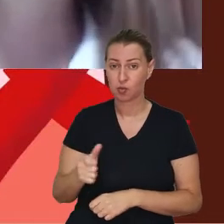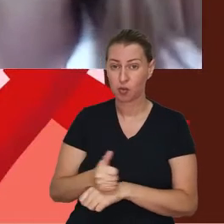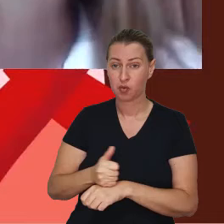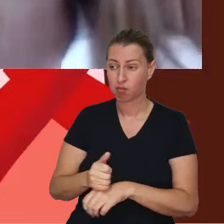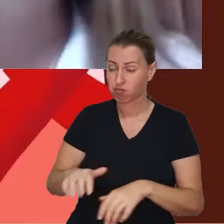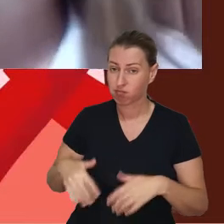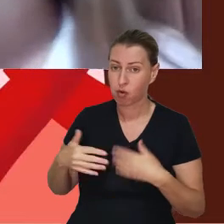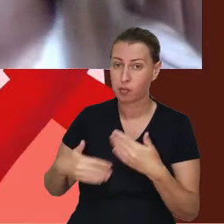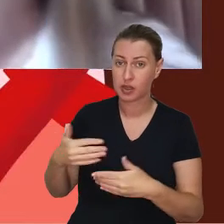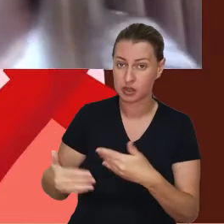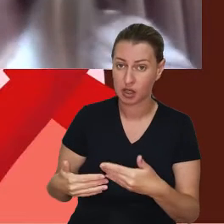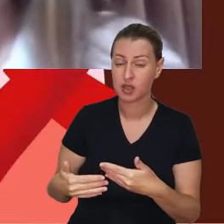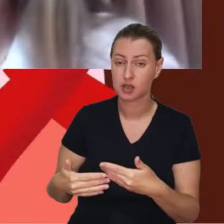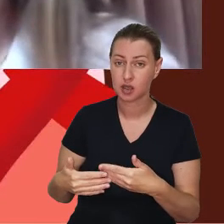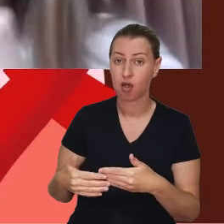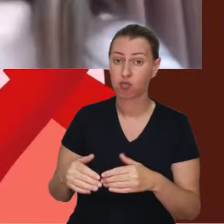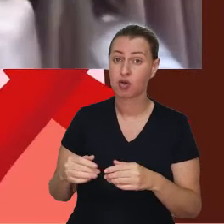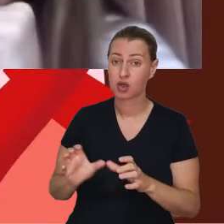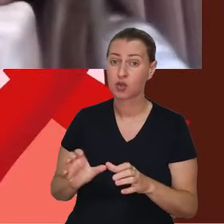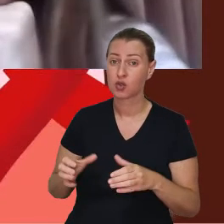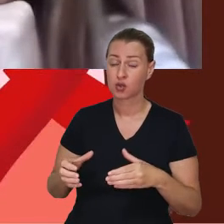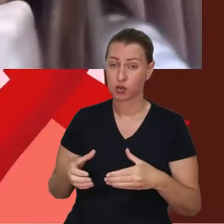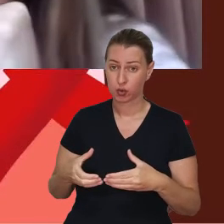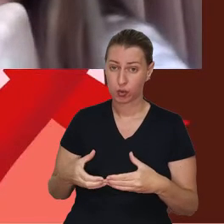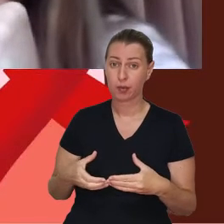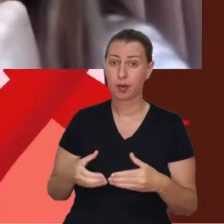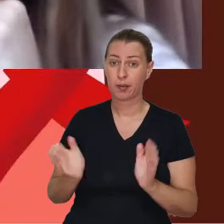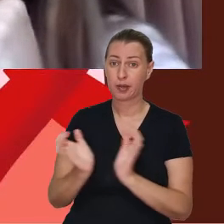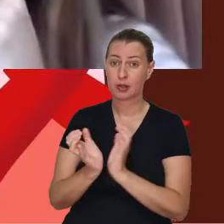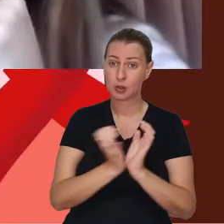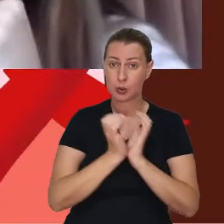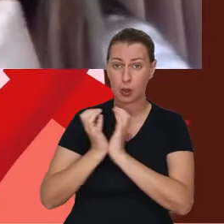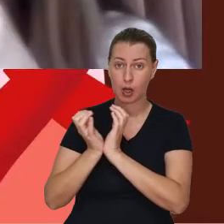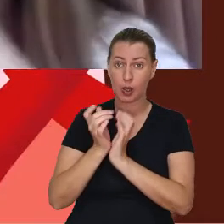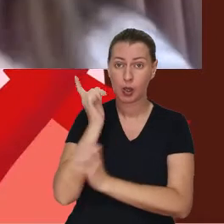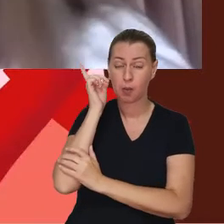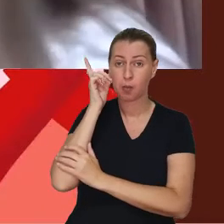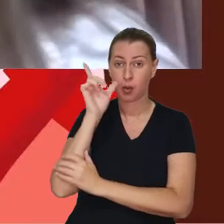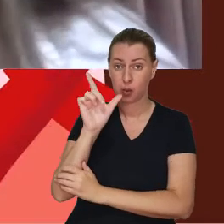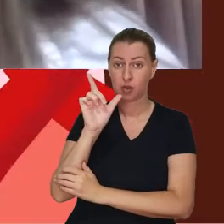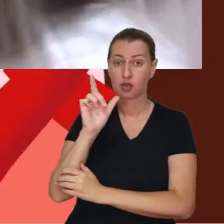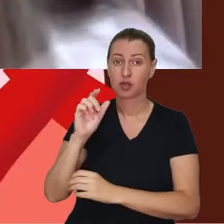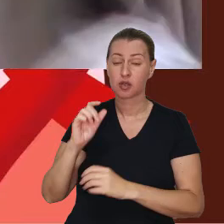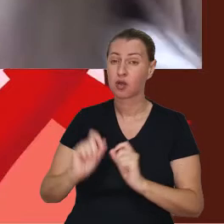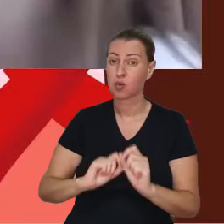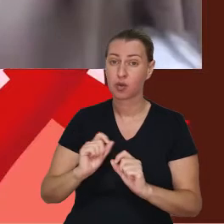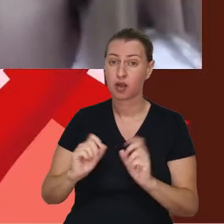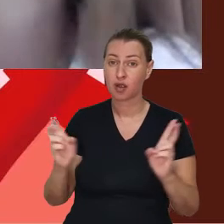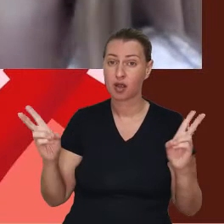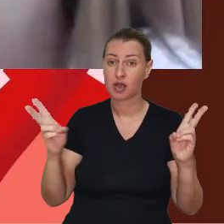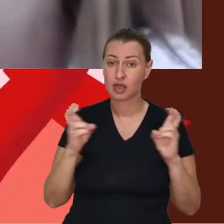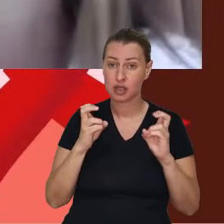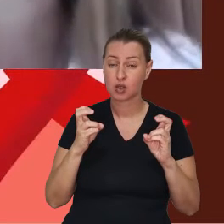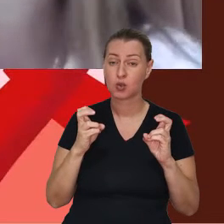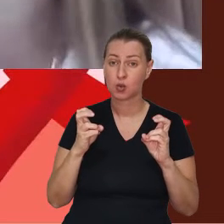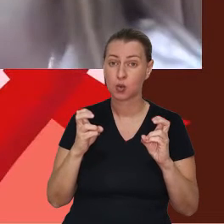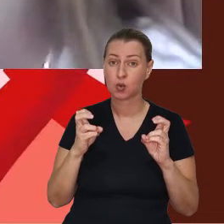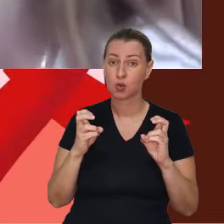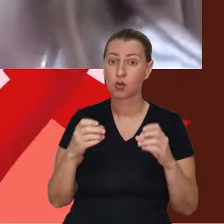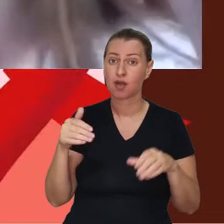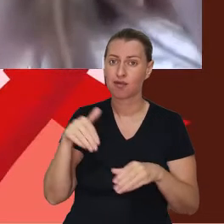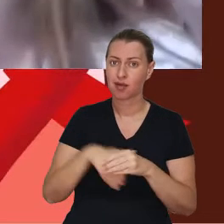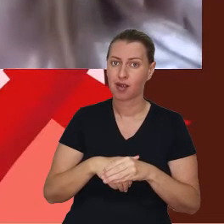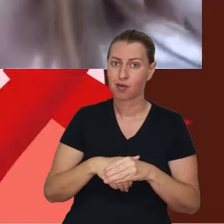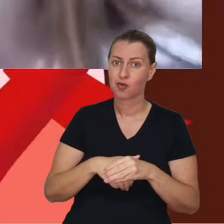né? Esse agrupamento dos colegas para estar conseguindo tratar desse tema dentro de uma outra pandemia,